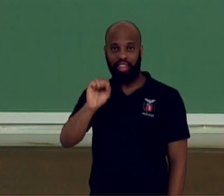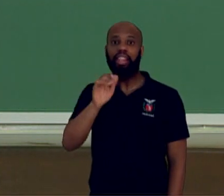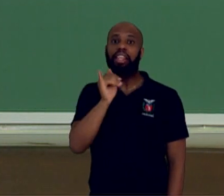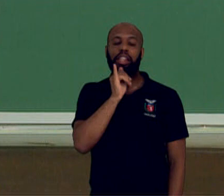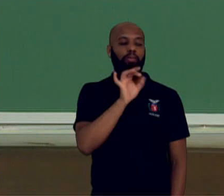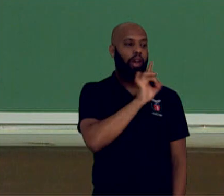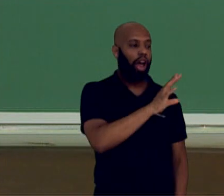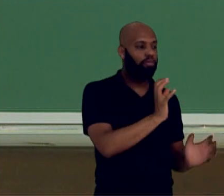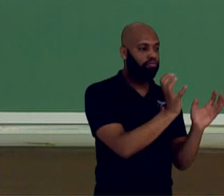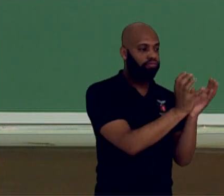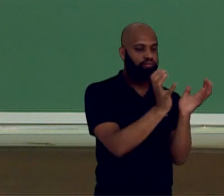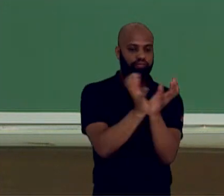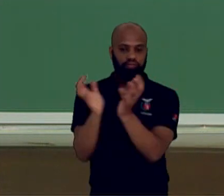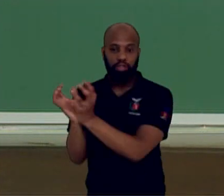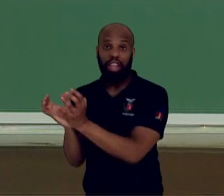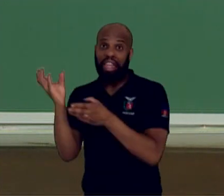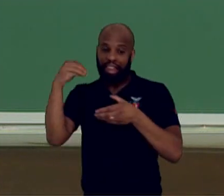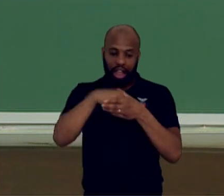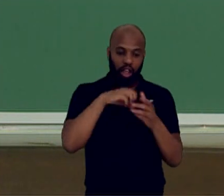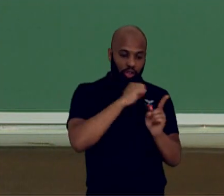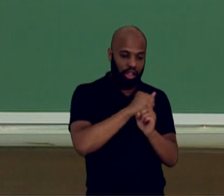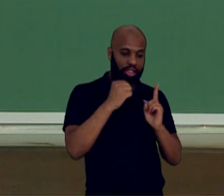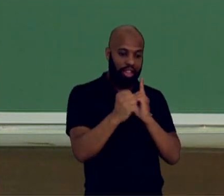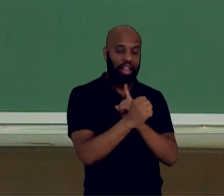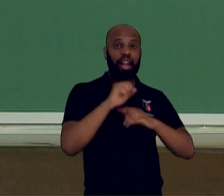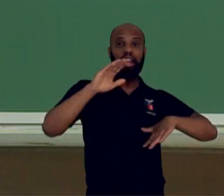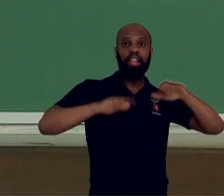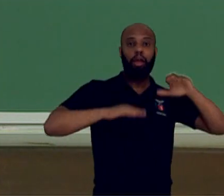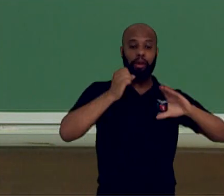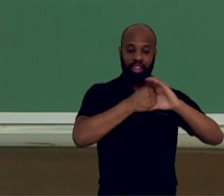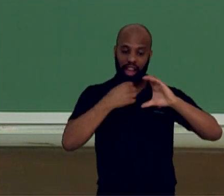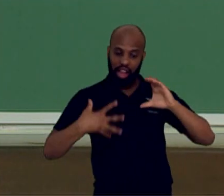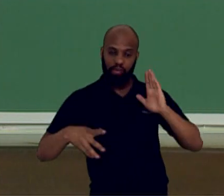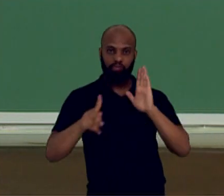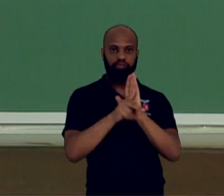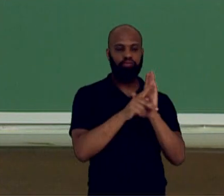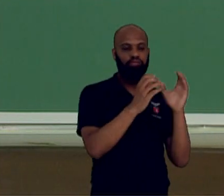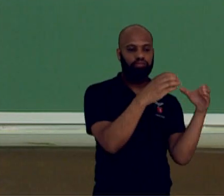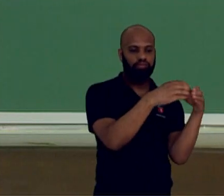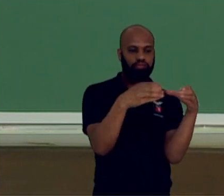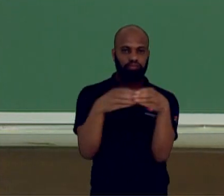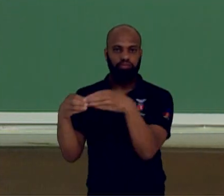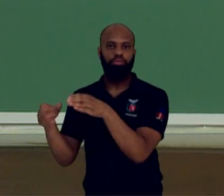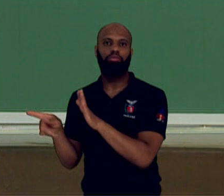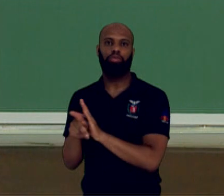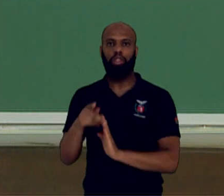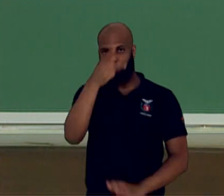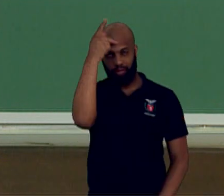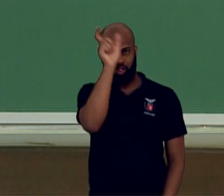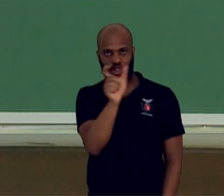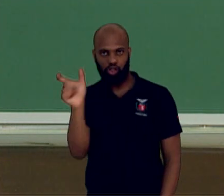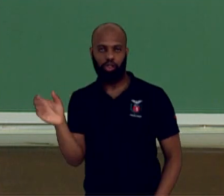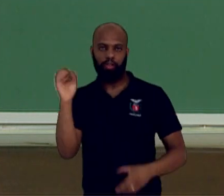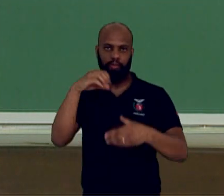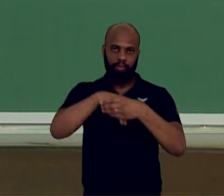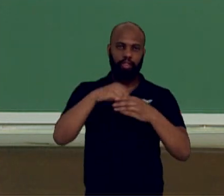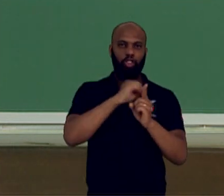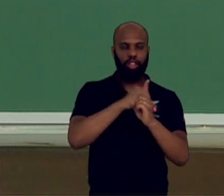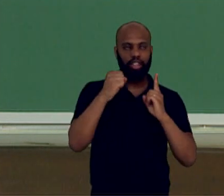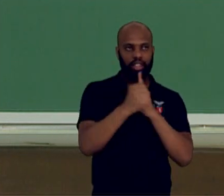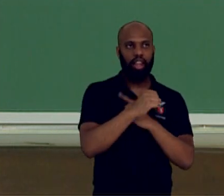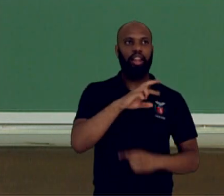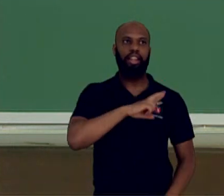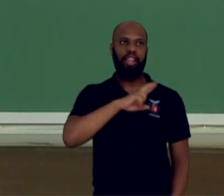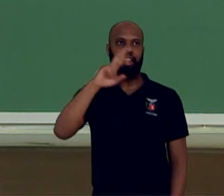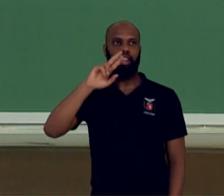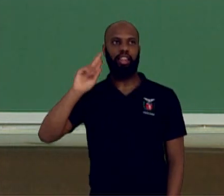cada função social estava para cada característica de uma pessoa da sociedade. Haviam, então, a religião deles